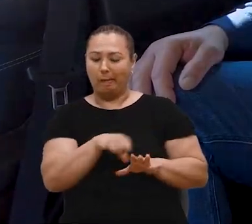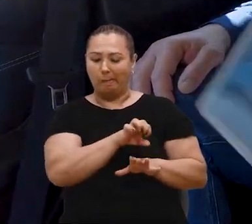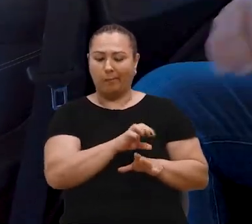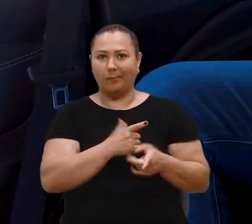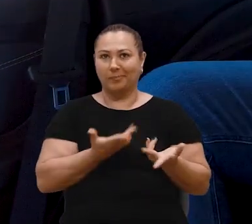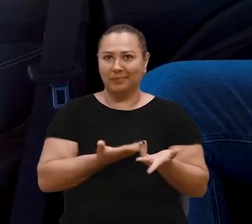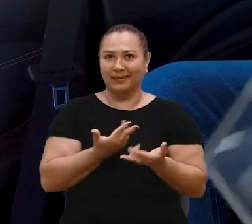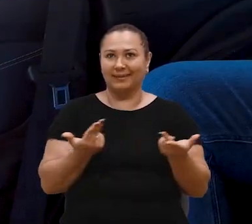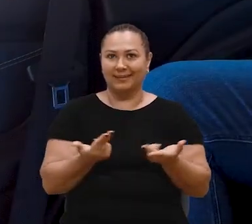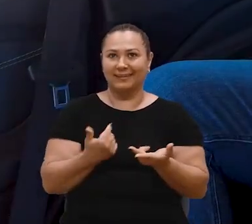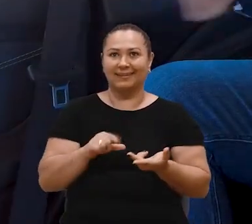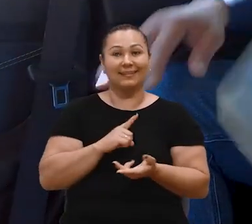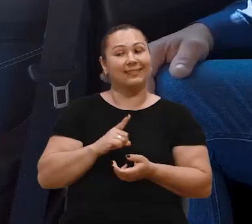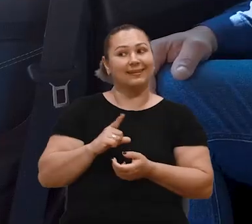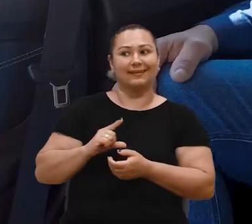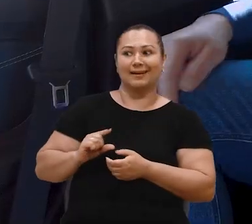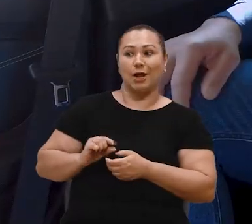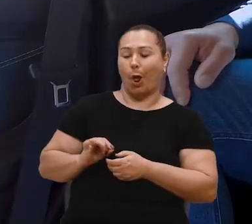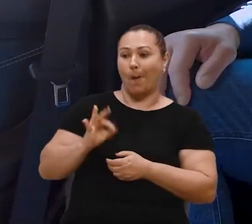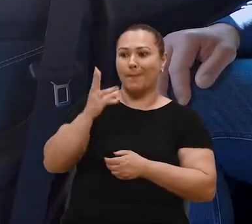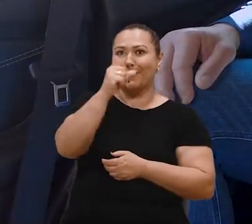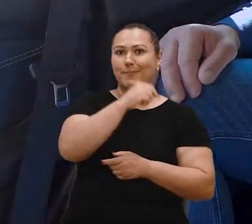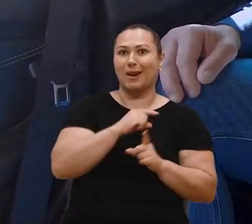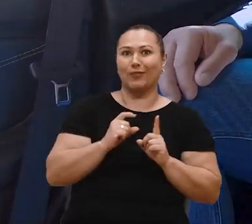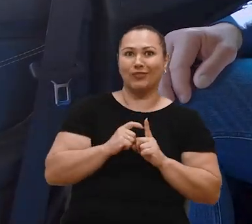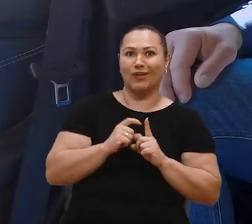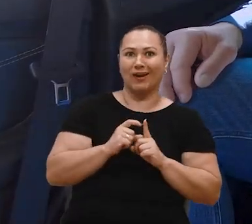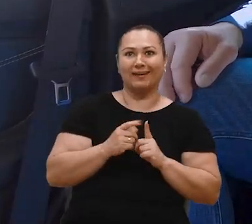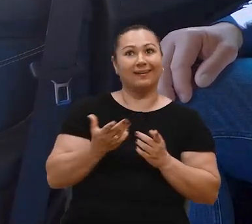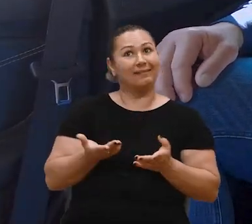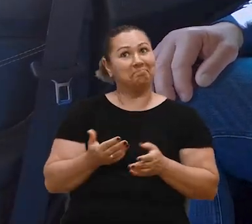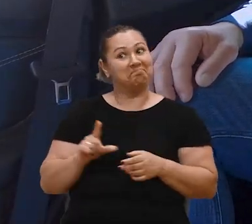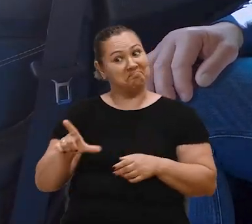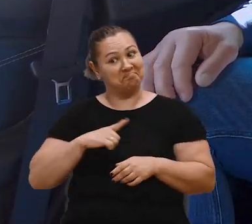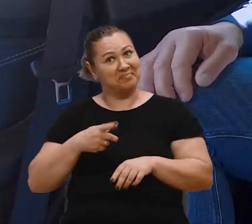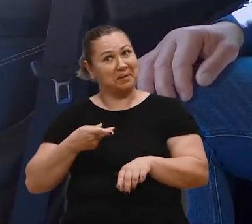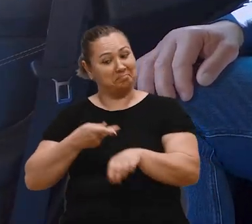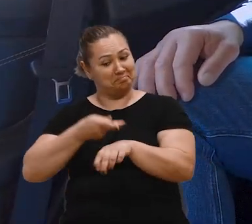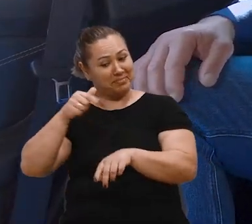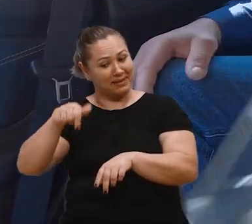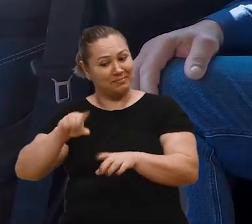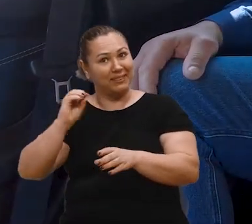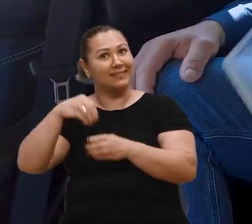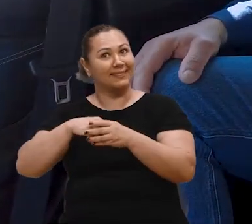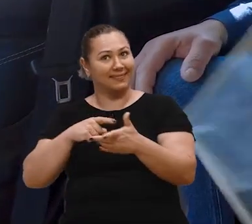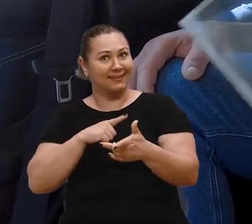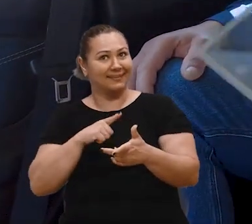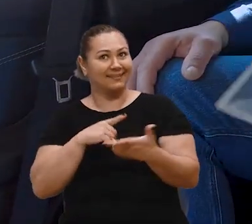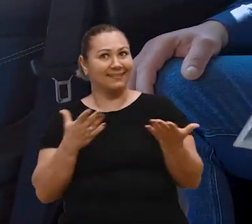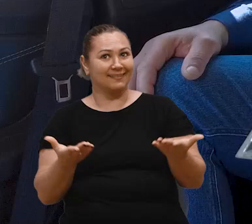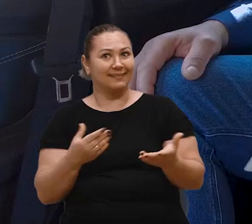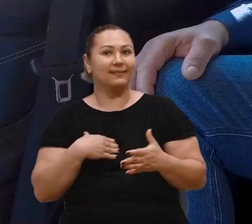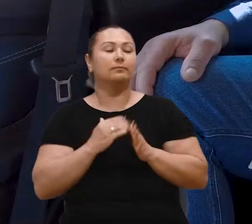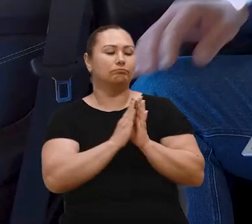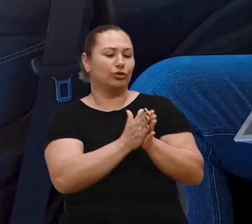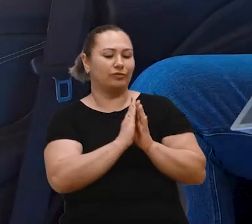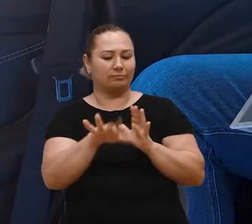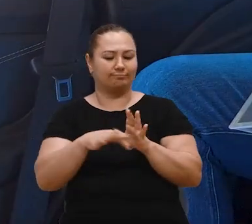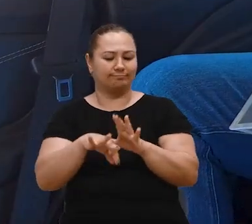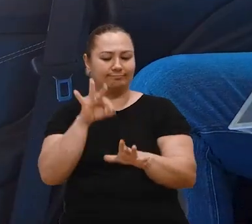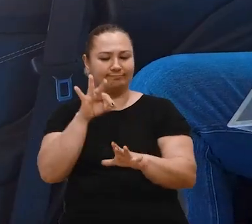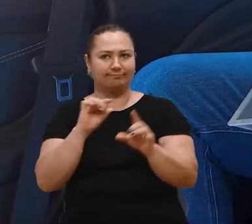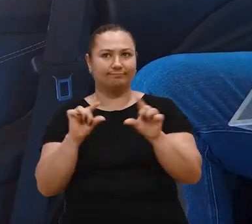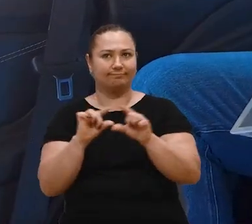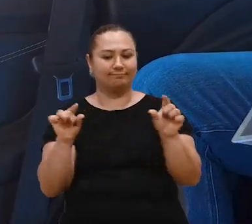pergunta Vai que de canto tem um de olho, bilhetinho, né? Aí de $1 milhão, né? Olha, eu vou dizer que 1 milhão não tem, mas tem um prêmio aqui dentro, vereador. Por favor, tira uma